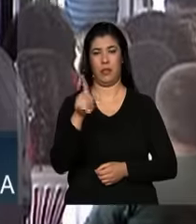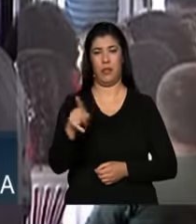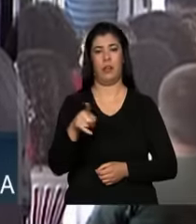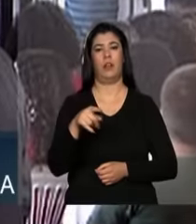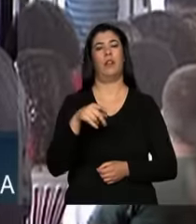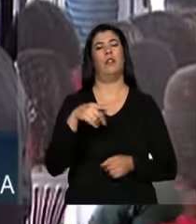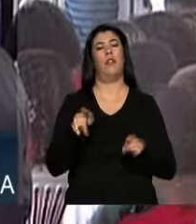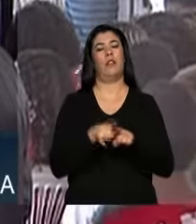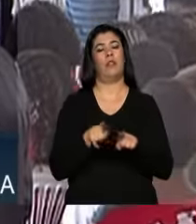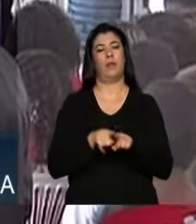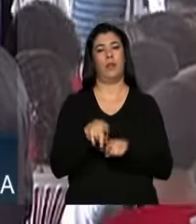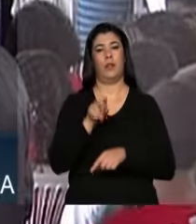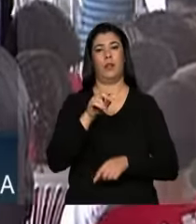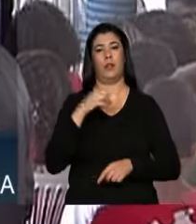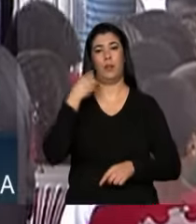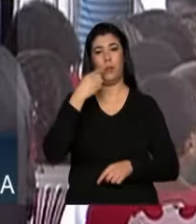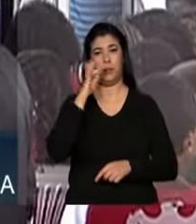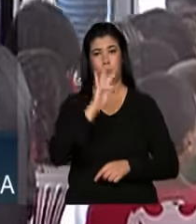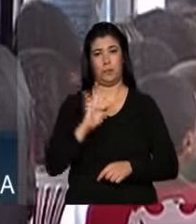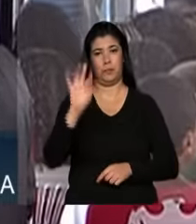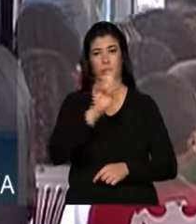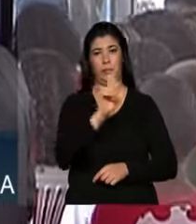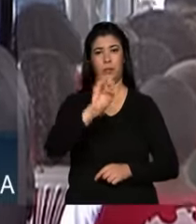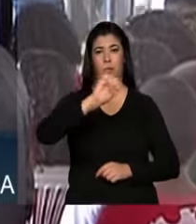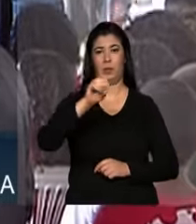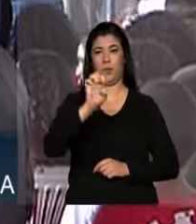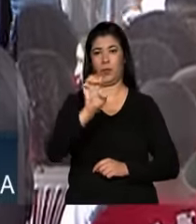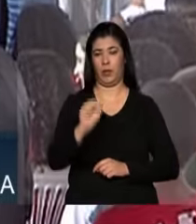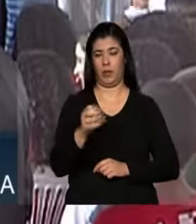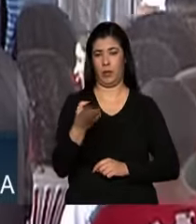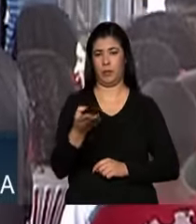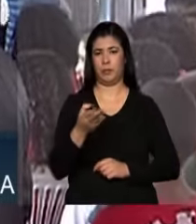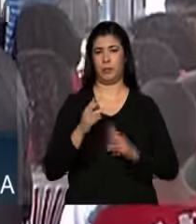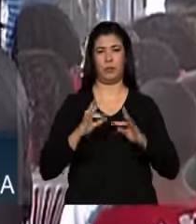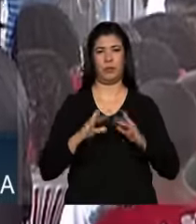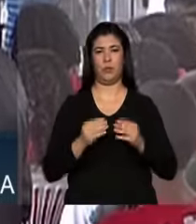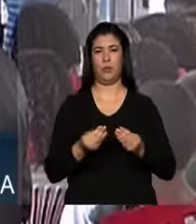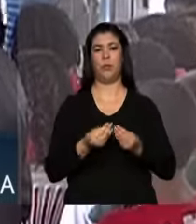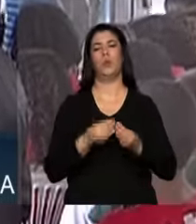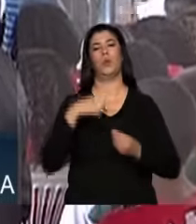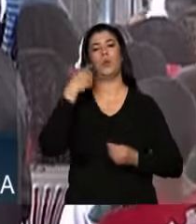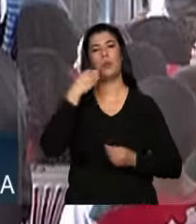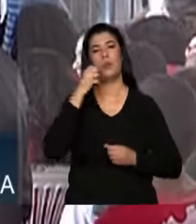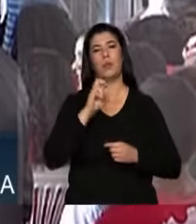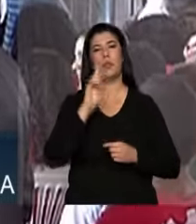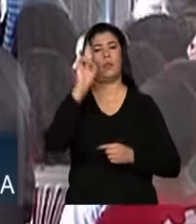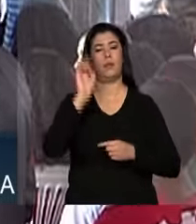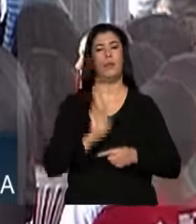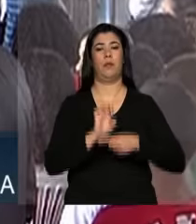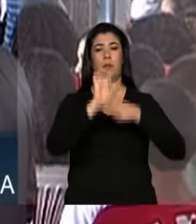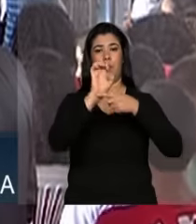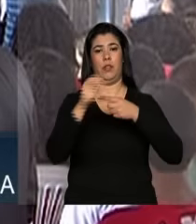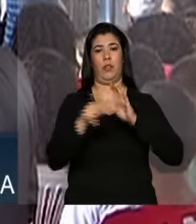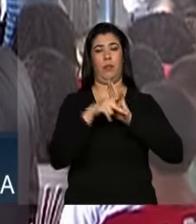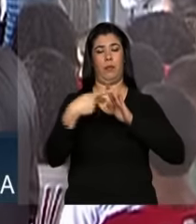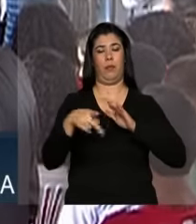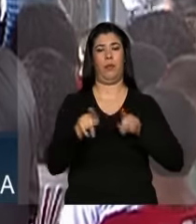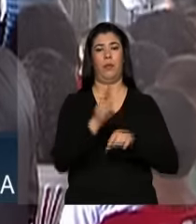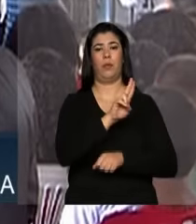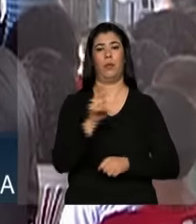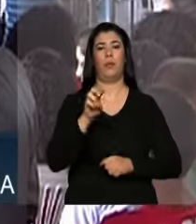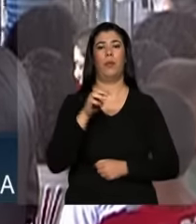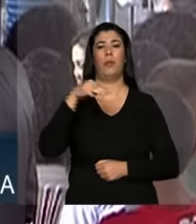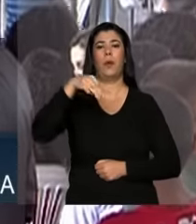deputado federal José Rocha, cumprimentar os deputados estaduais aqui presentes, o senhor Marcelo